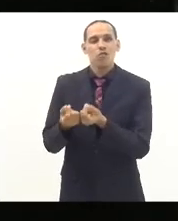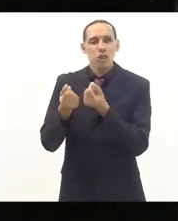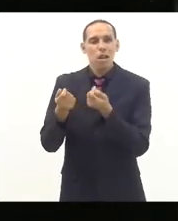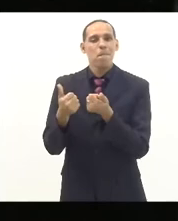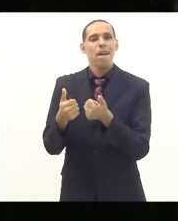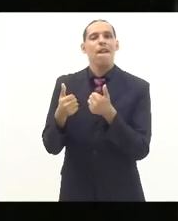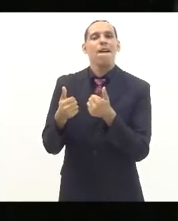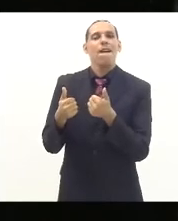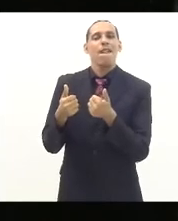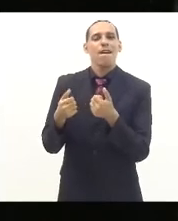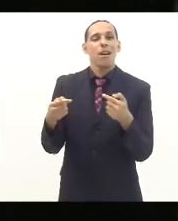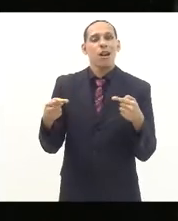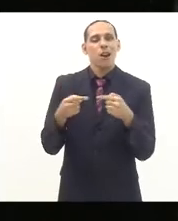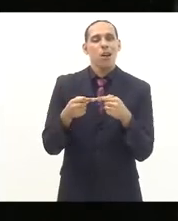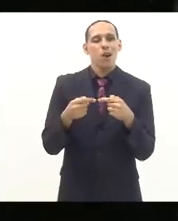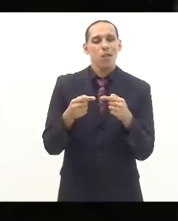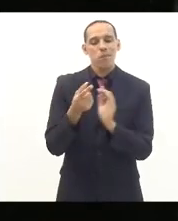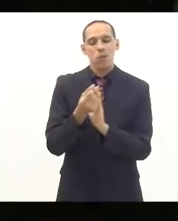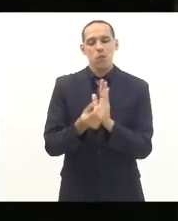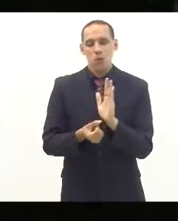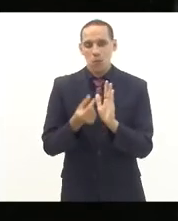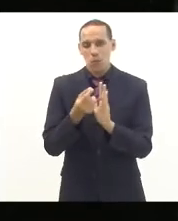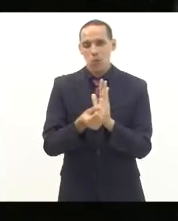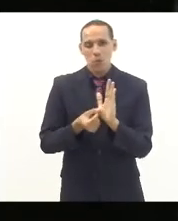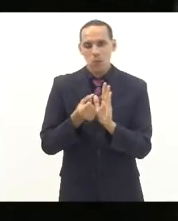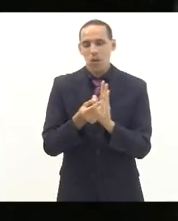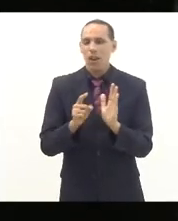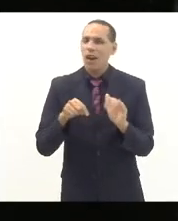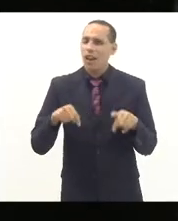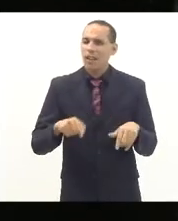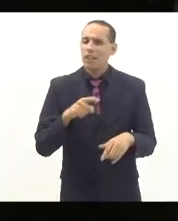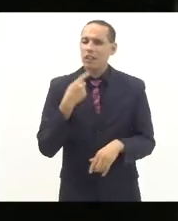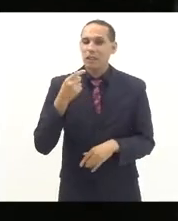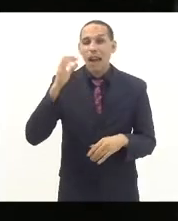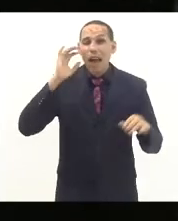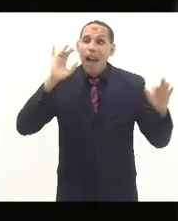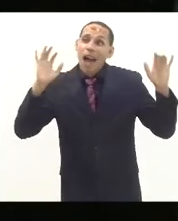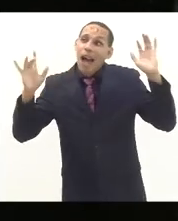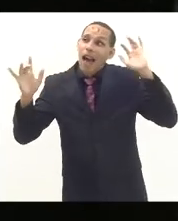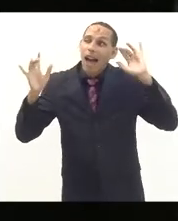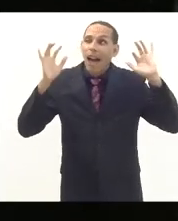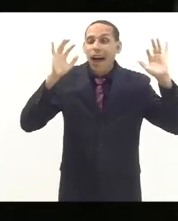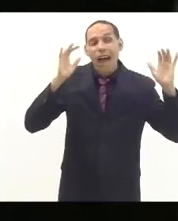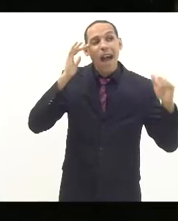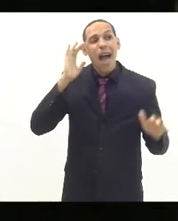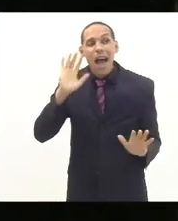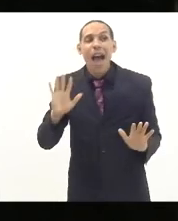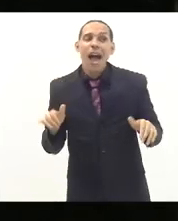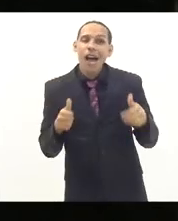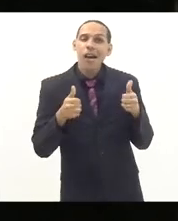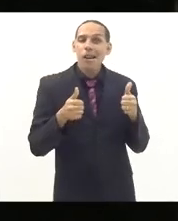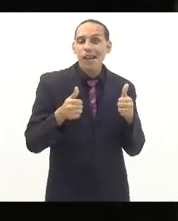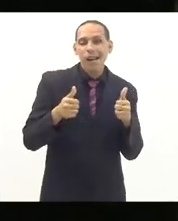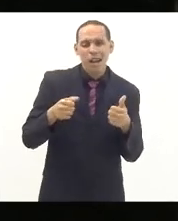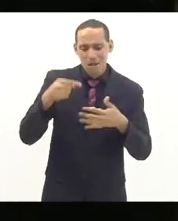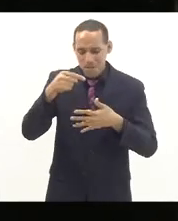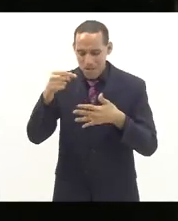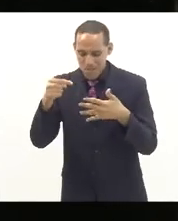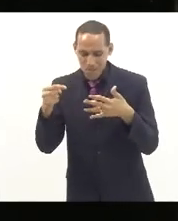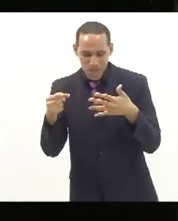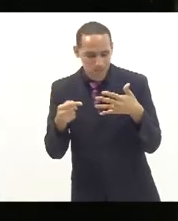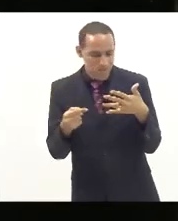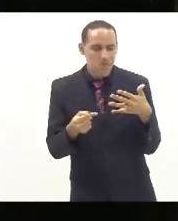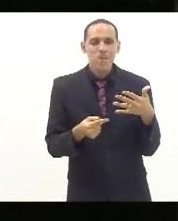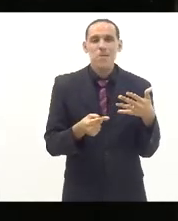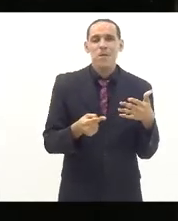chegam orçamento para que a gente não tem aqui a ilusão né de que as medidas de